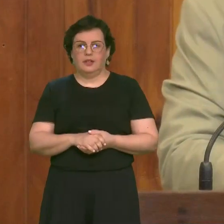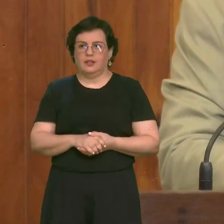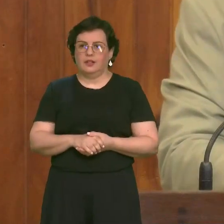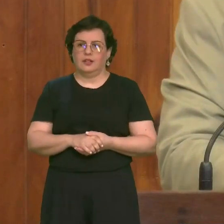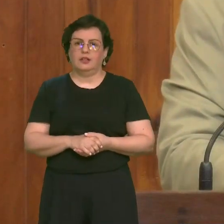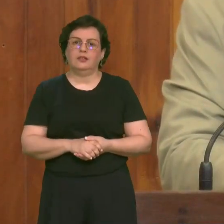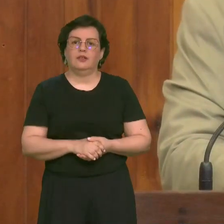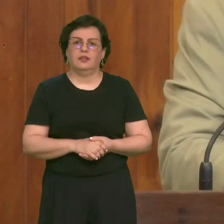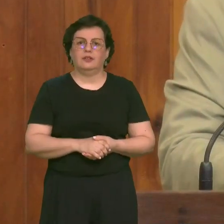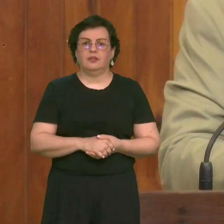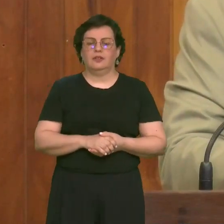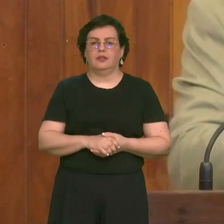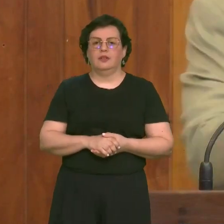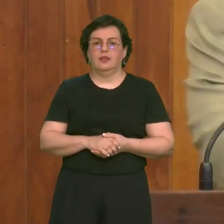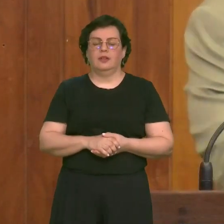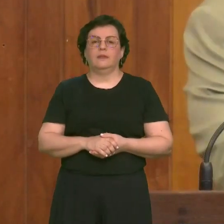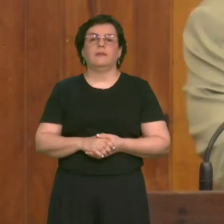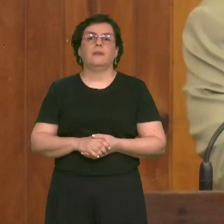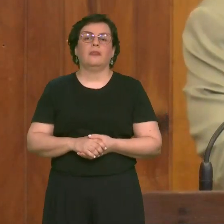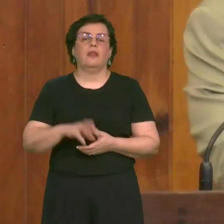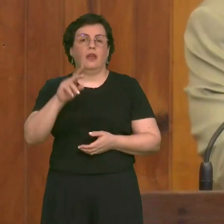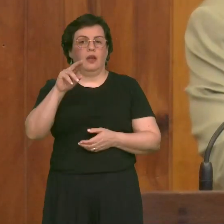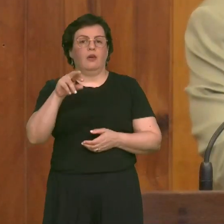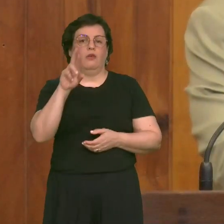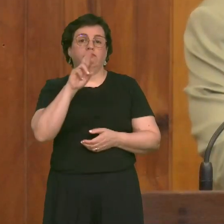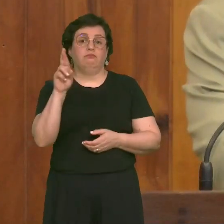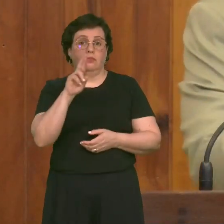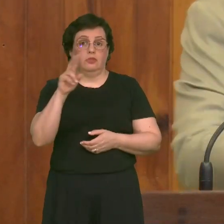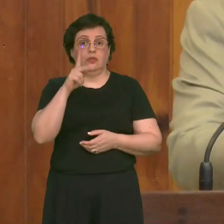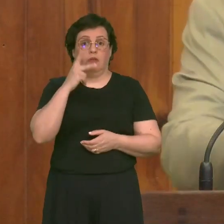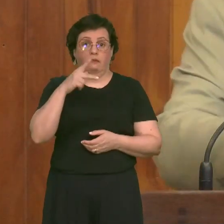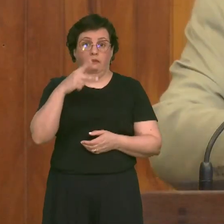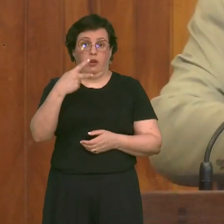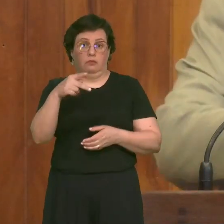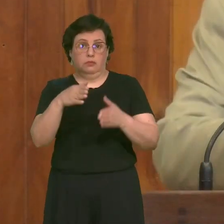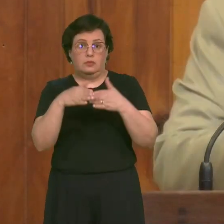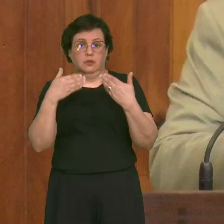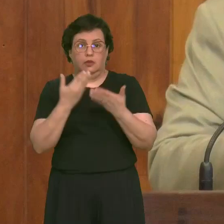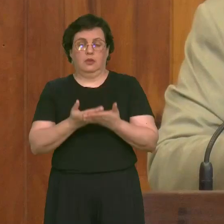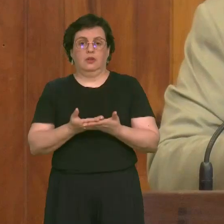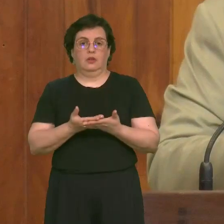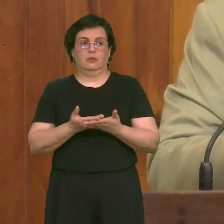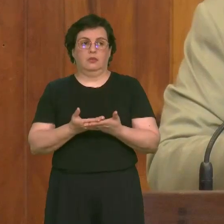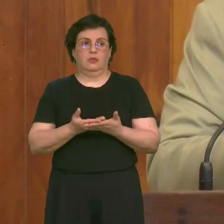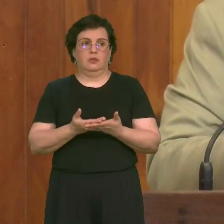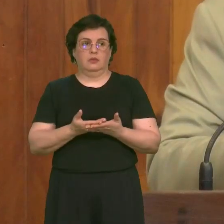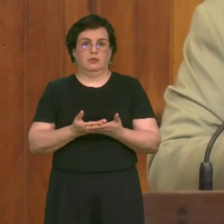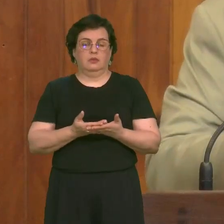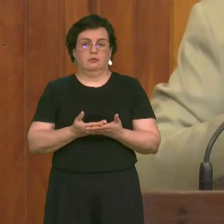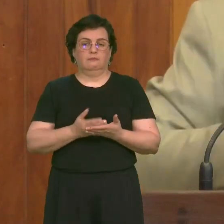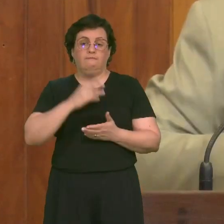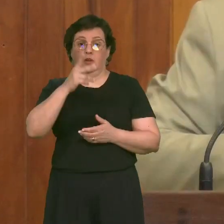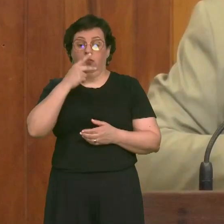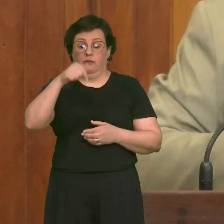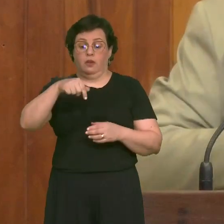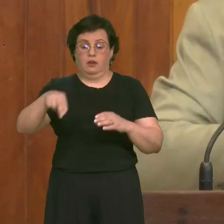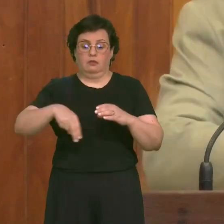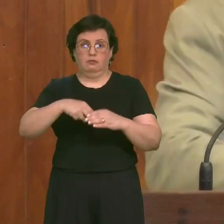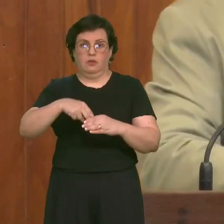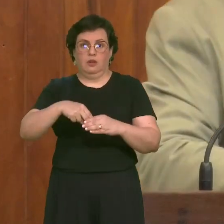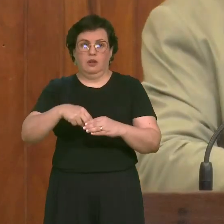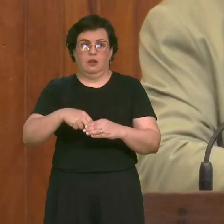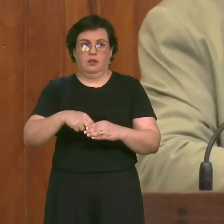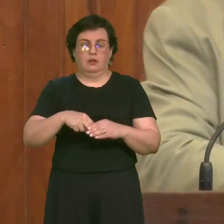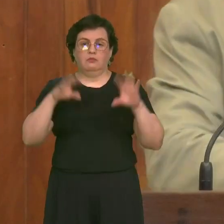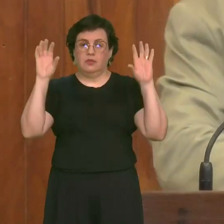como Vereador Rogerinho bem relata no seu requerimento e coloca da Tribuna desta casa o